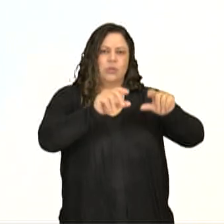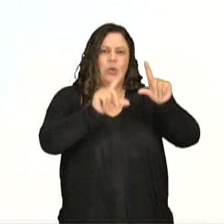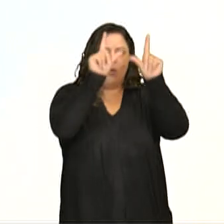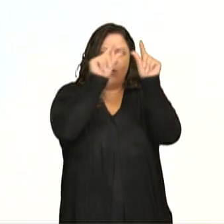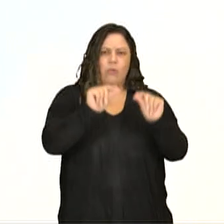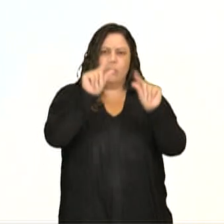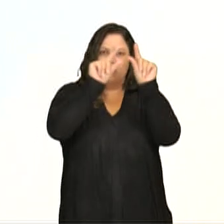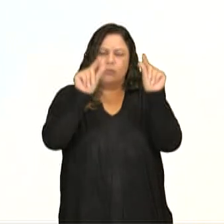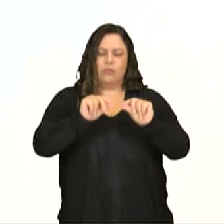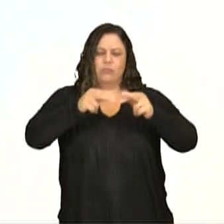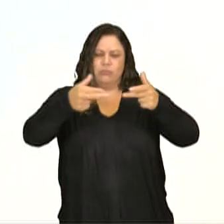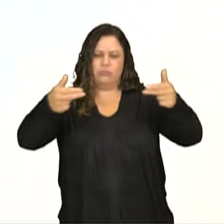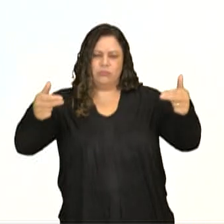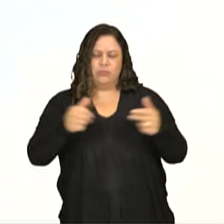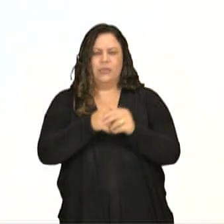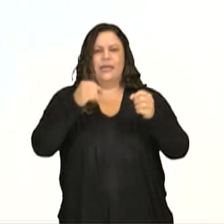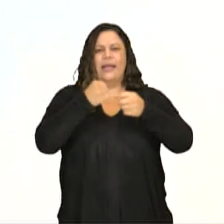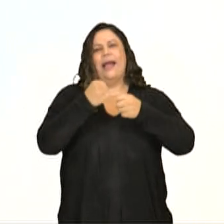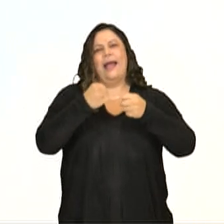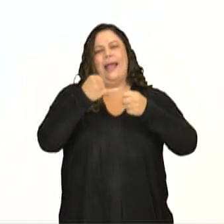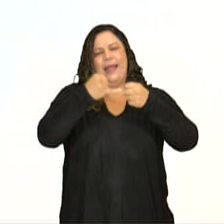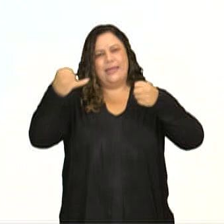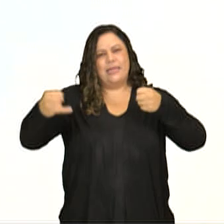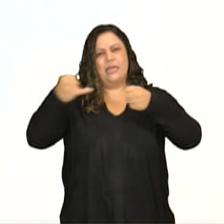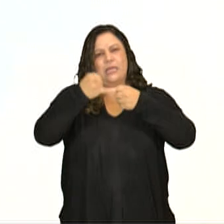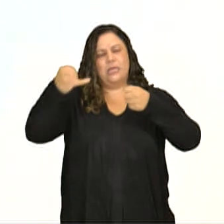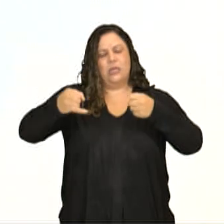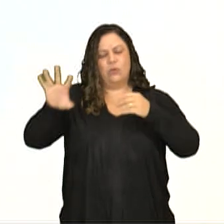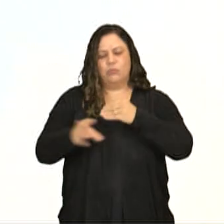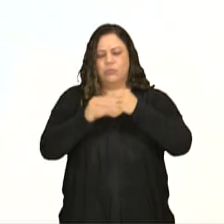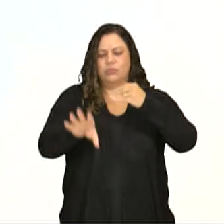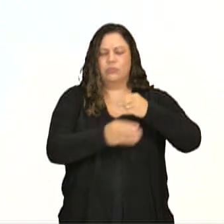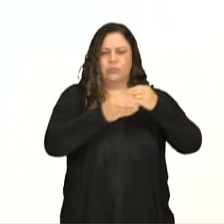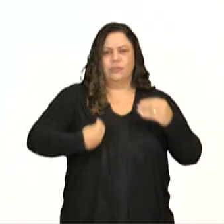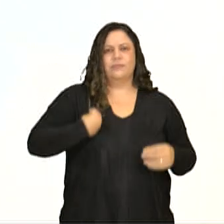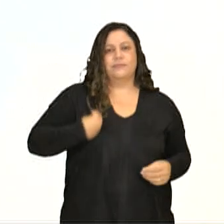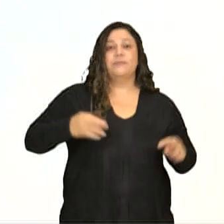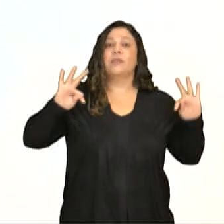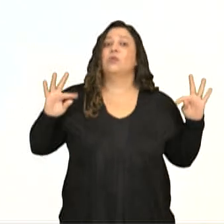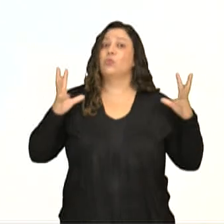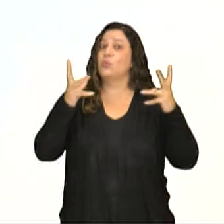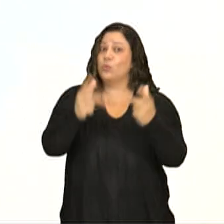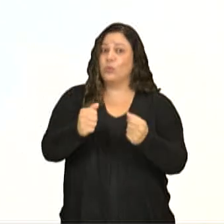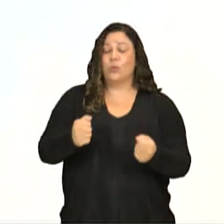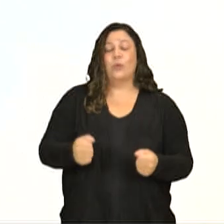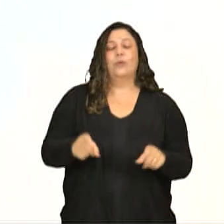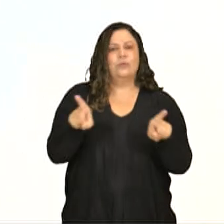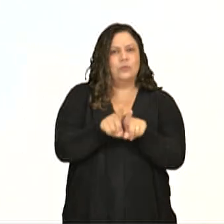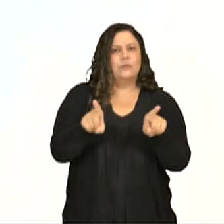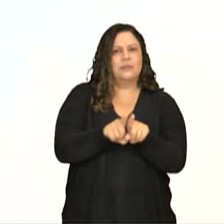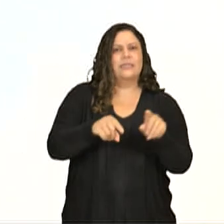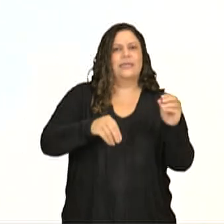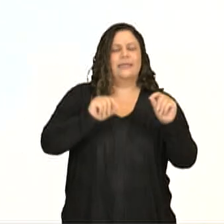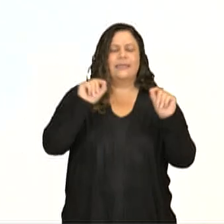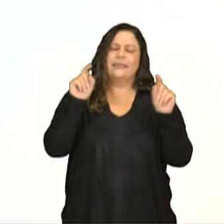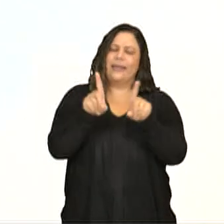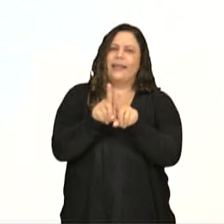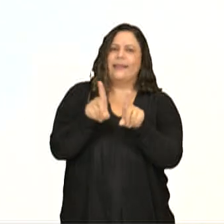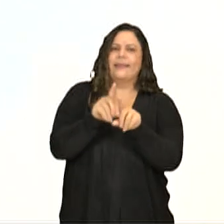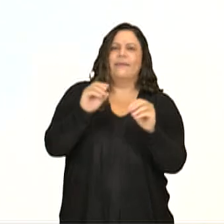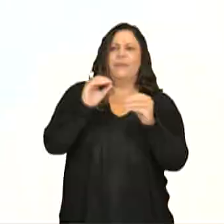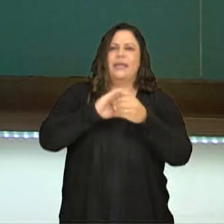orgânicos, inorgânicos, íons que vão compor esse ser vivo. Todos os seres vivos também possuem metabolismo, ou seja,